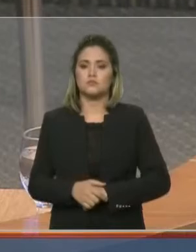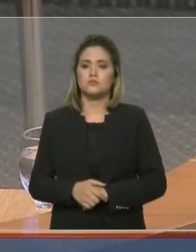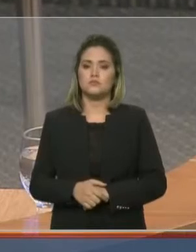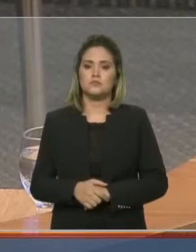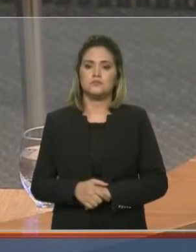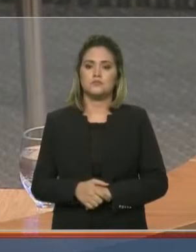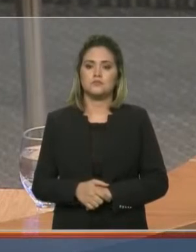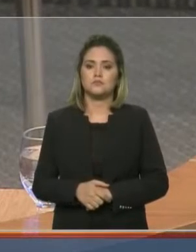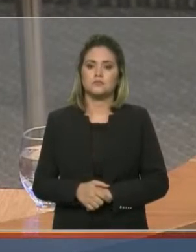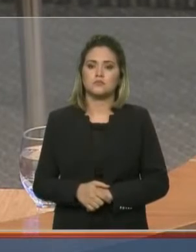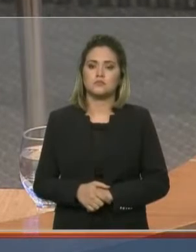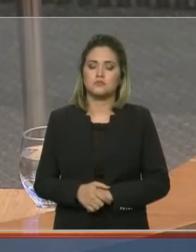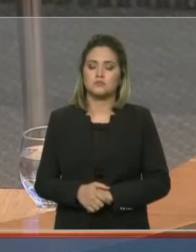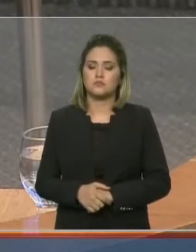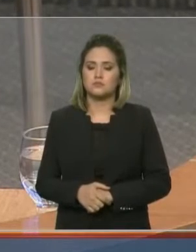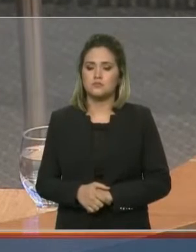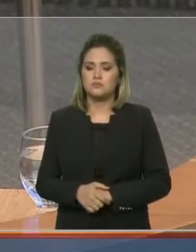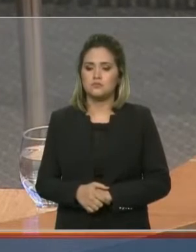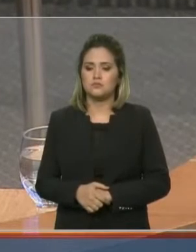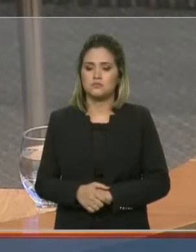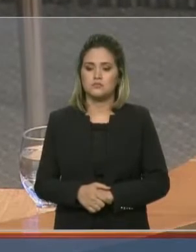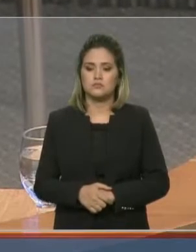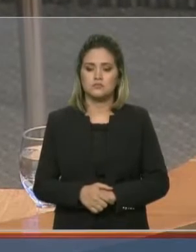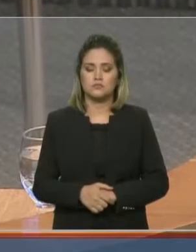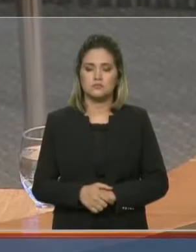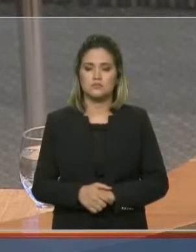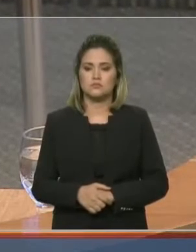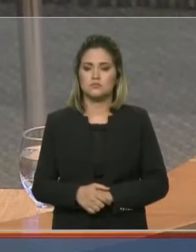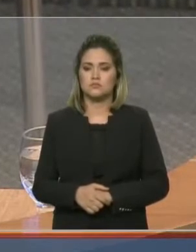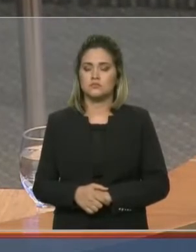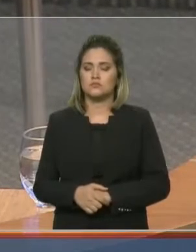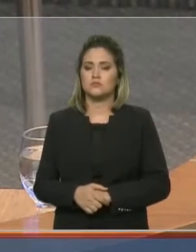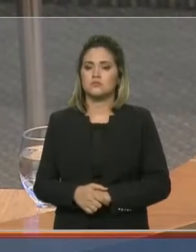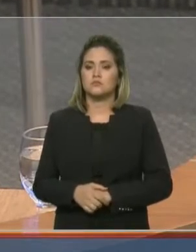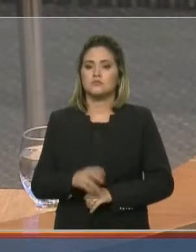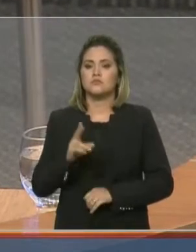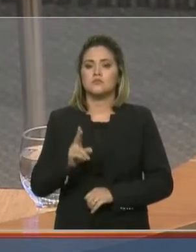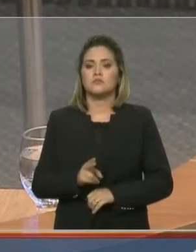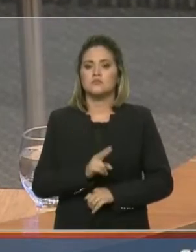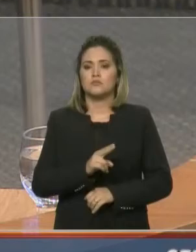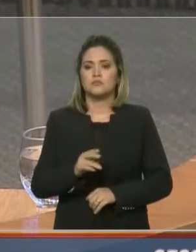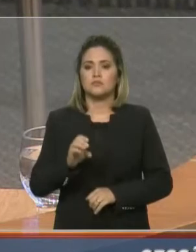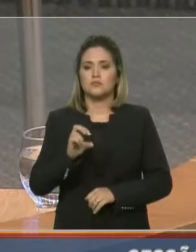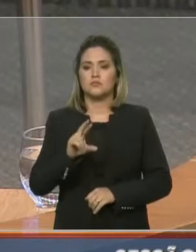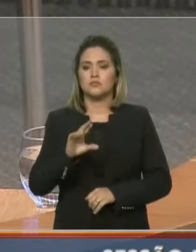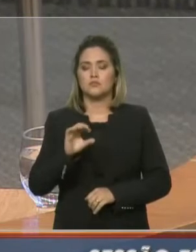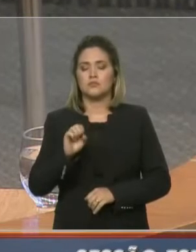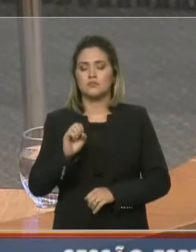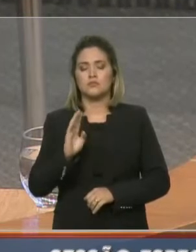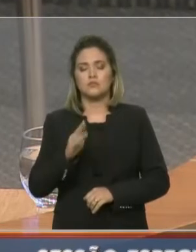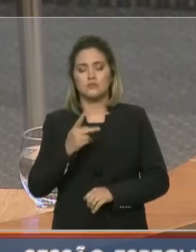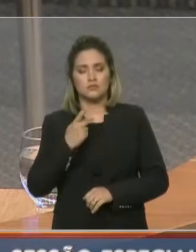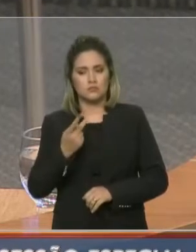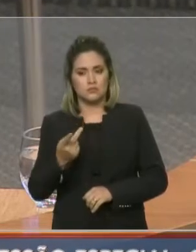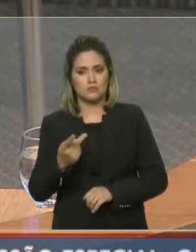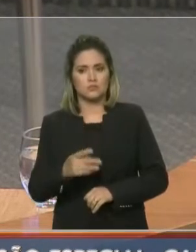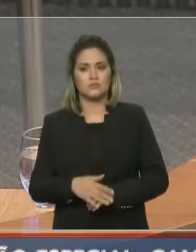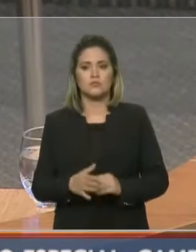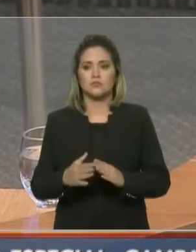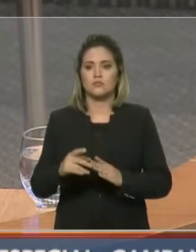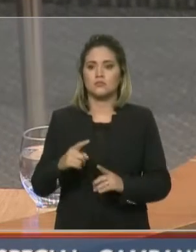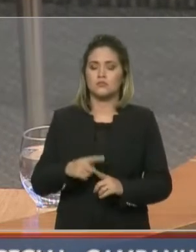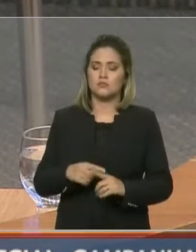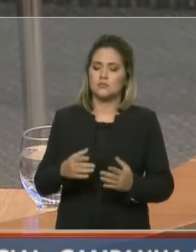civil. E aí, bem falou o padre Crisantônio há pouco, que a Igreja chama a atenção para que